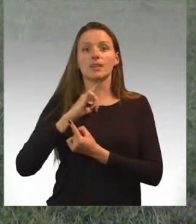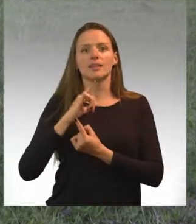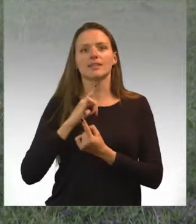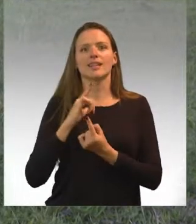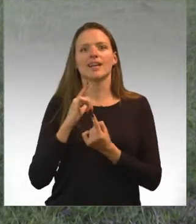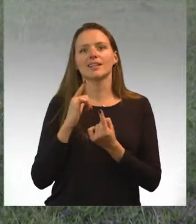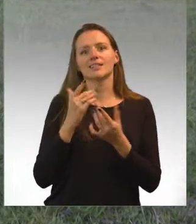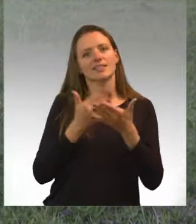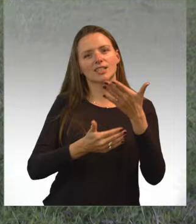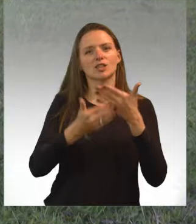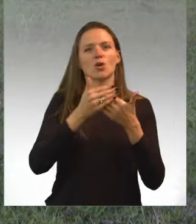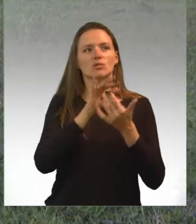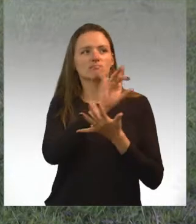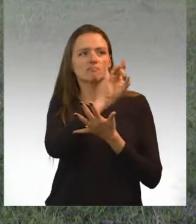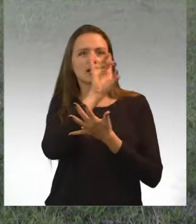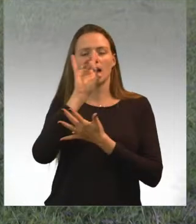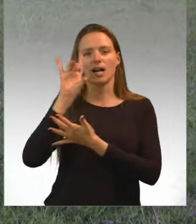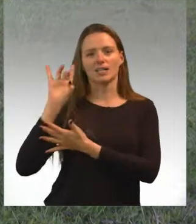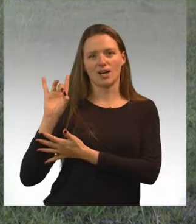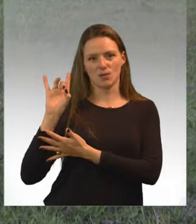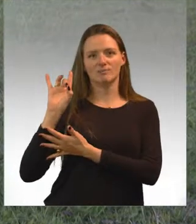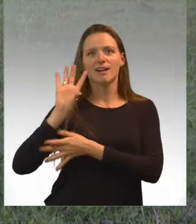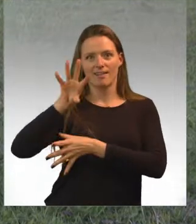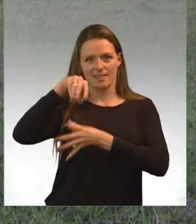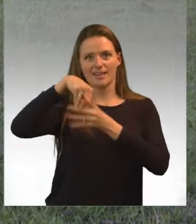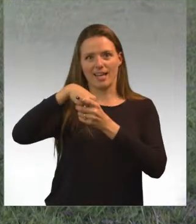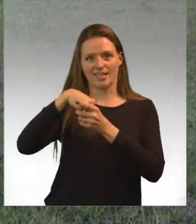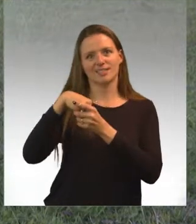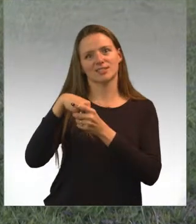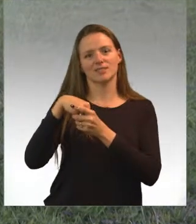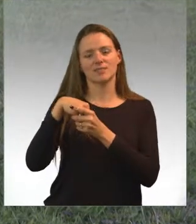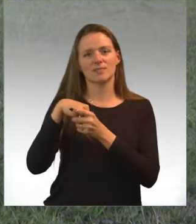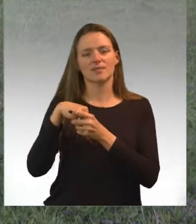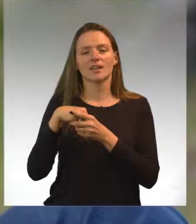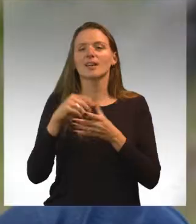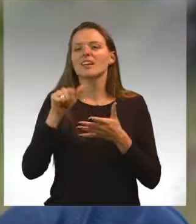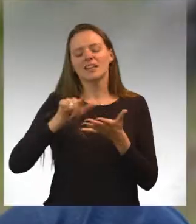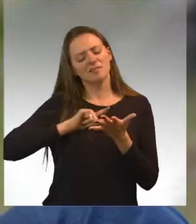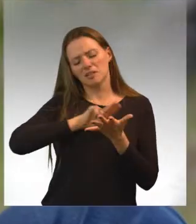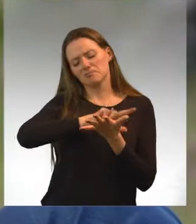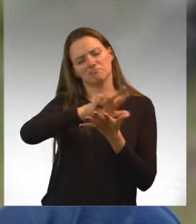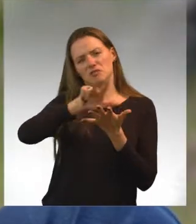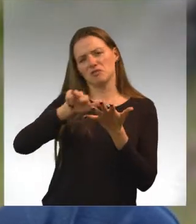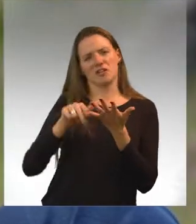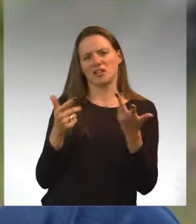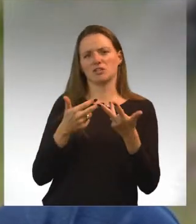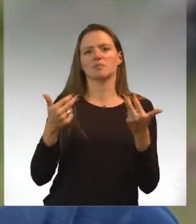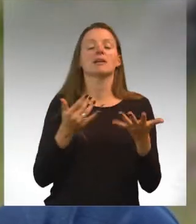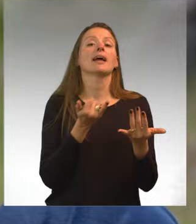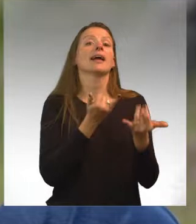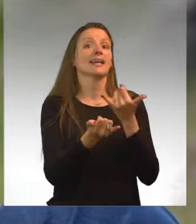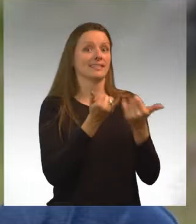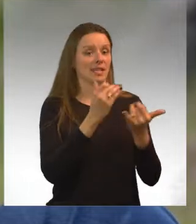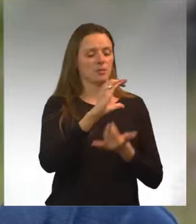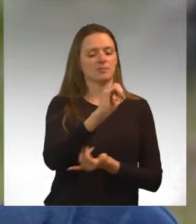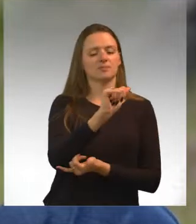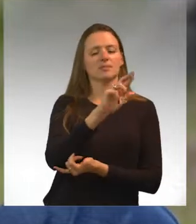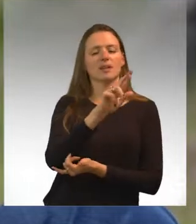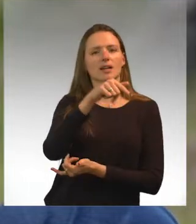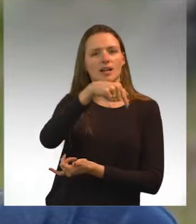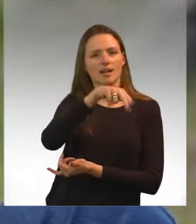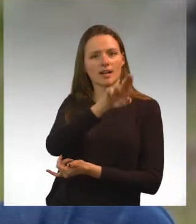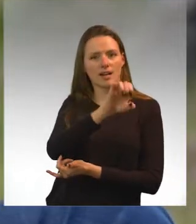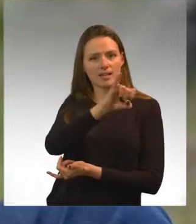interseção do gomo, e por aí vai. Por exemplo, a carqueja.